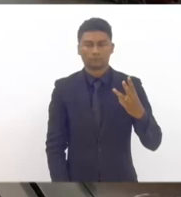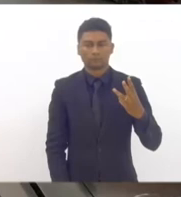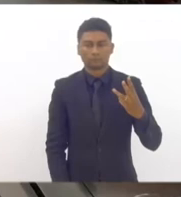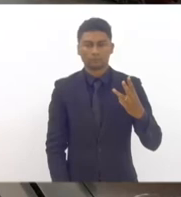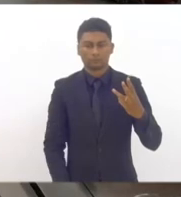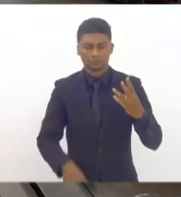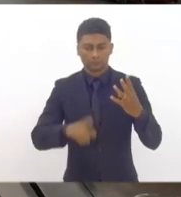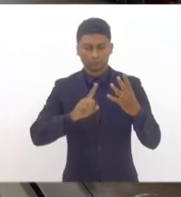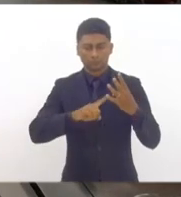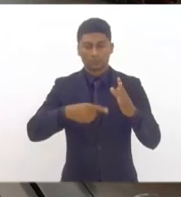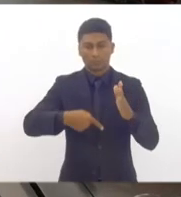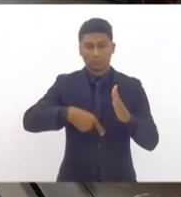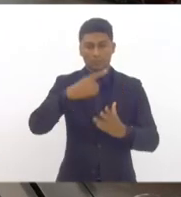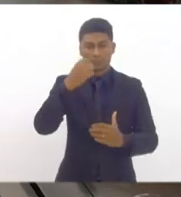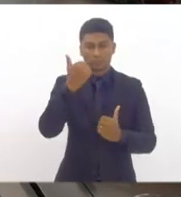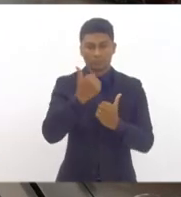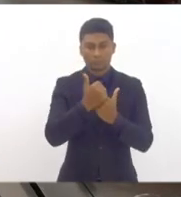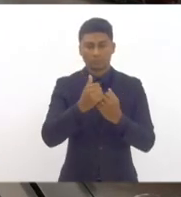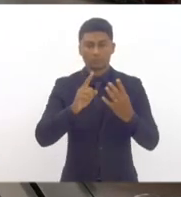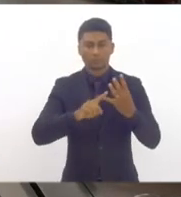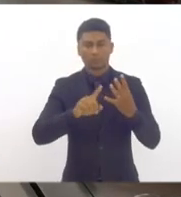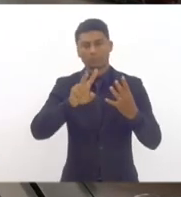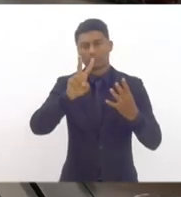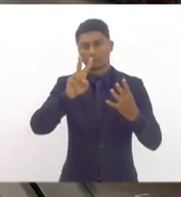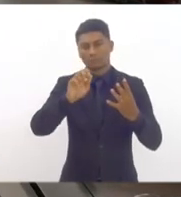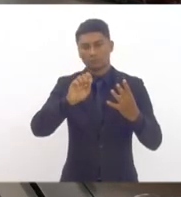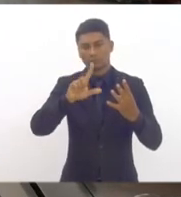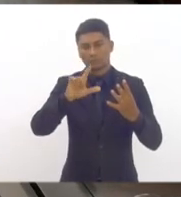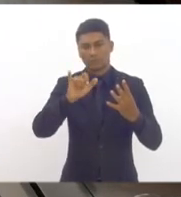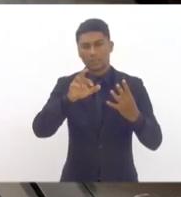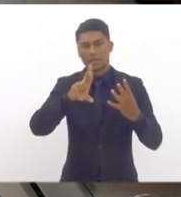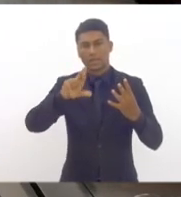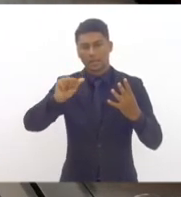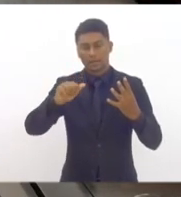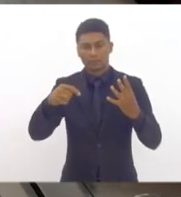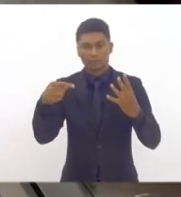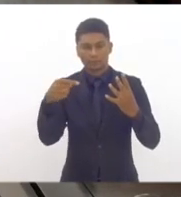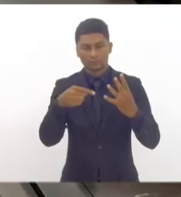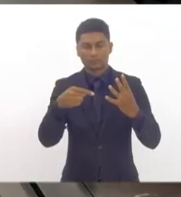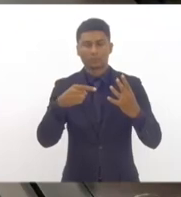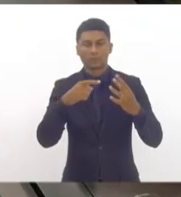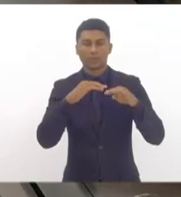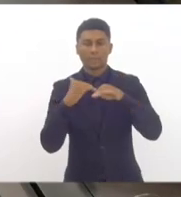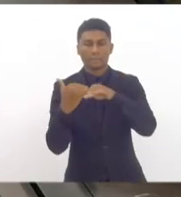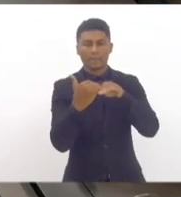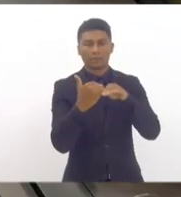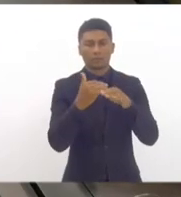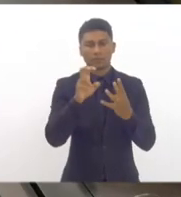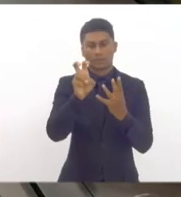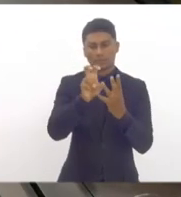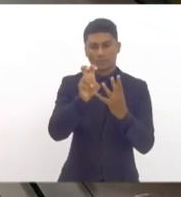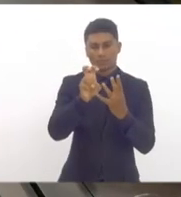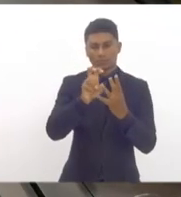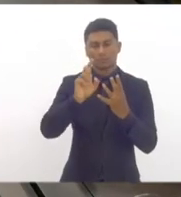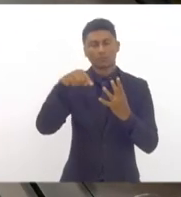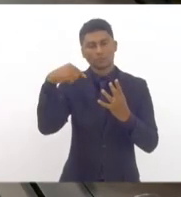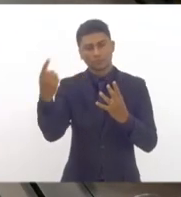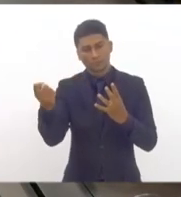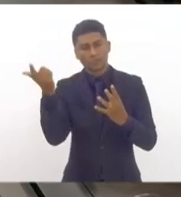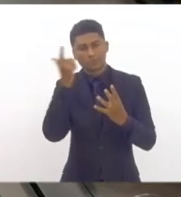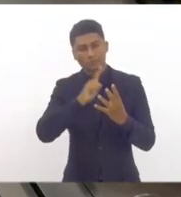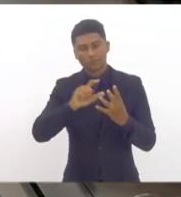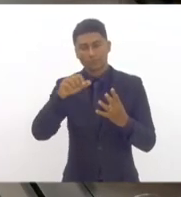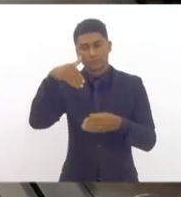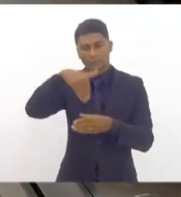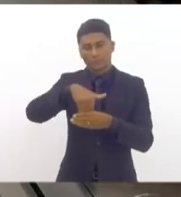Primeira suplência, Valéria Pedro, que empatou com 5 votos na primeira votação, desempate com